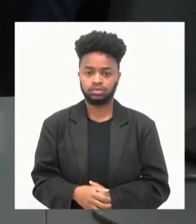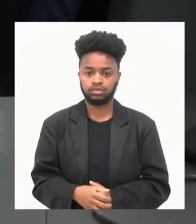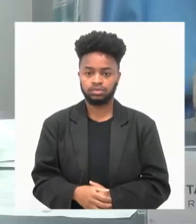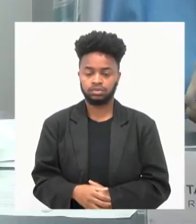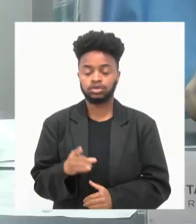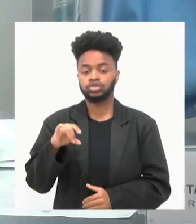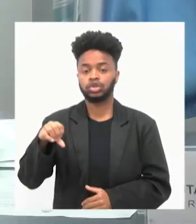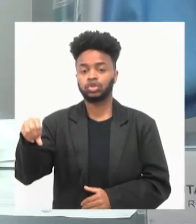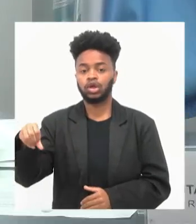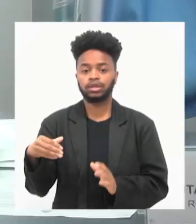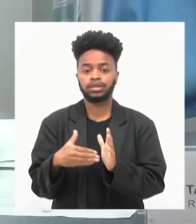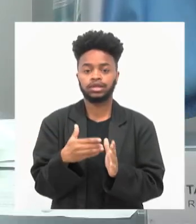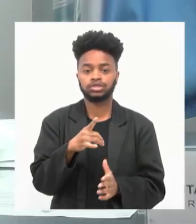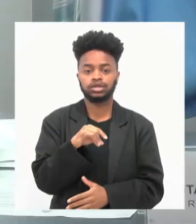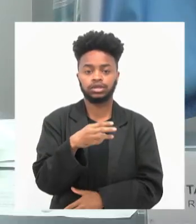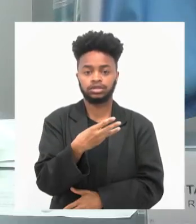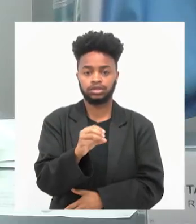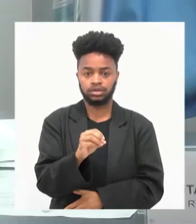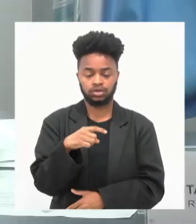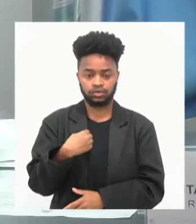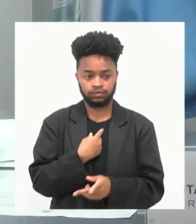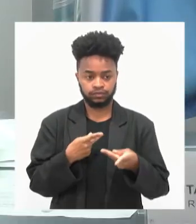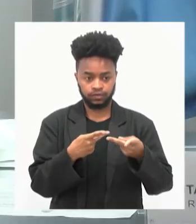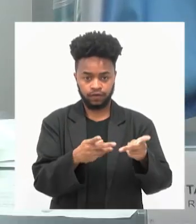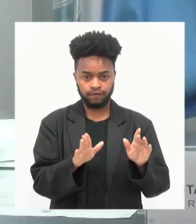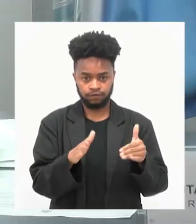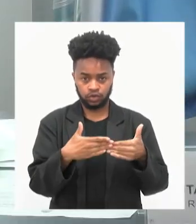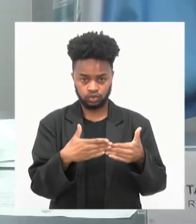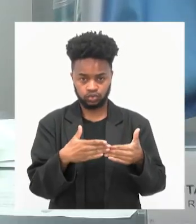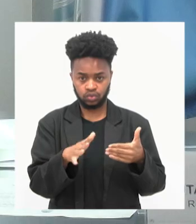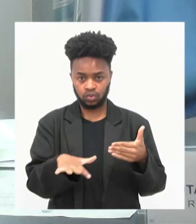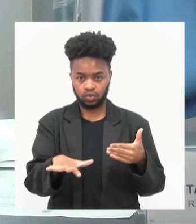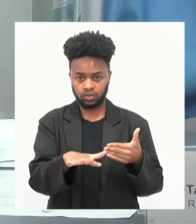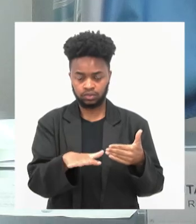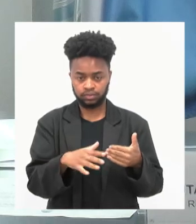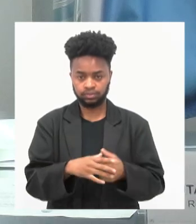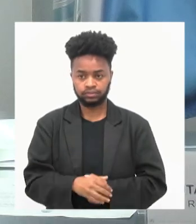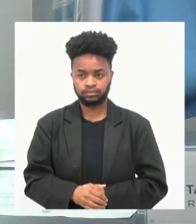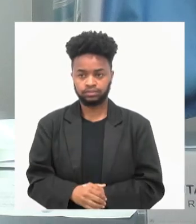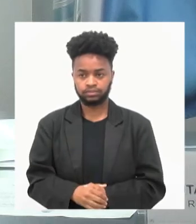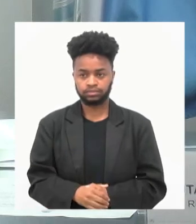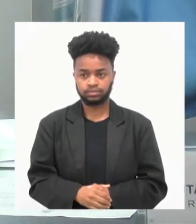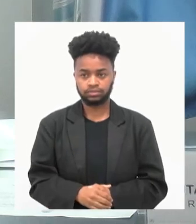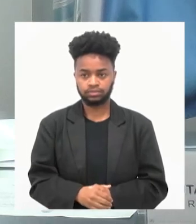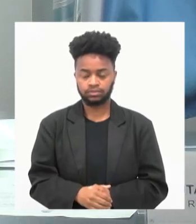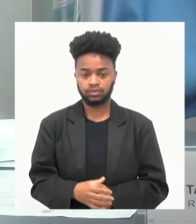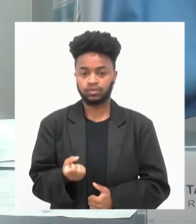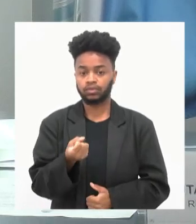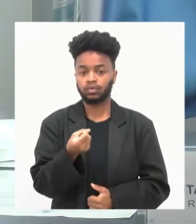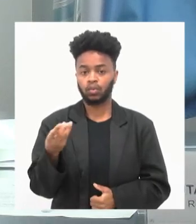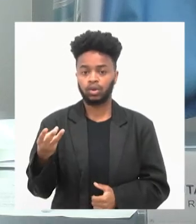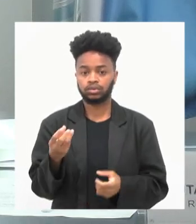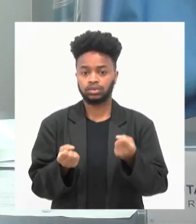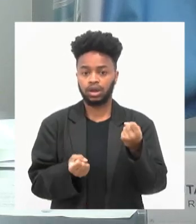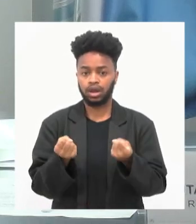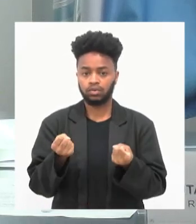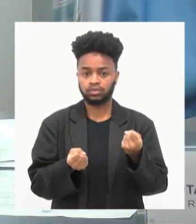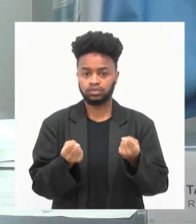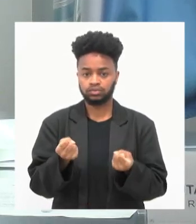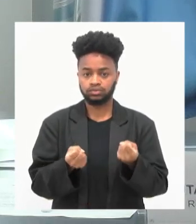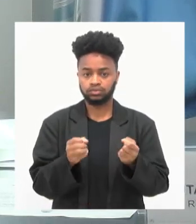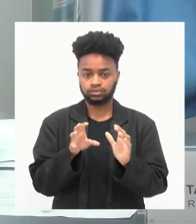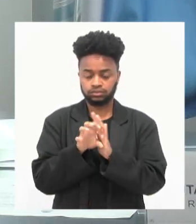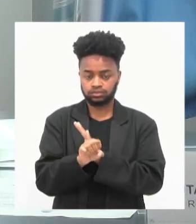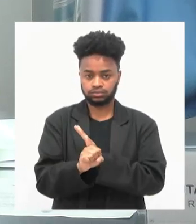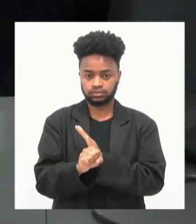dia 30, que foi quando a gente esteve lá e fechou o pátio, de veículos, quantos veículos roubados